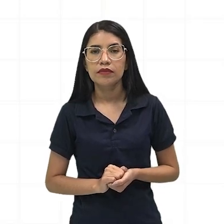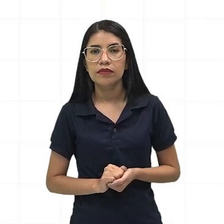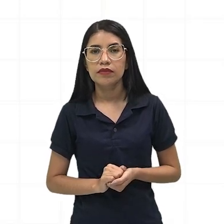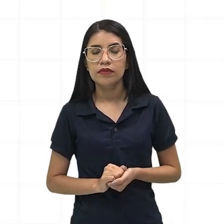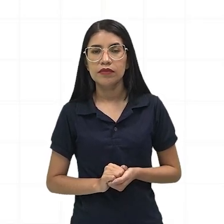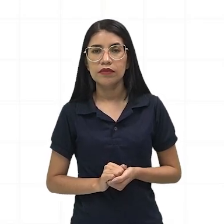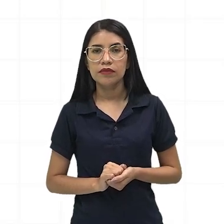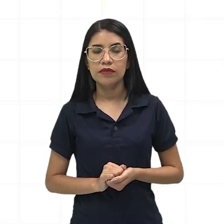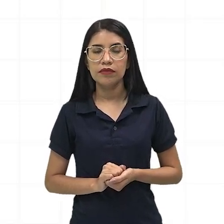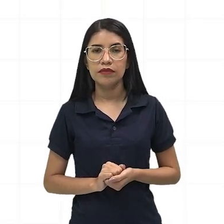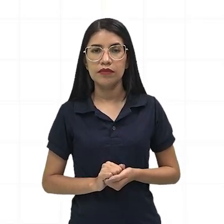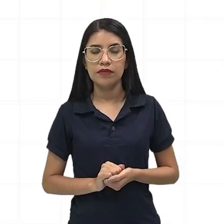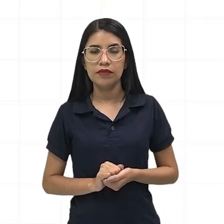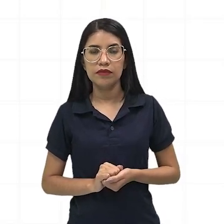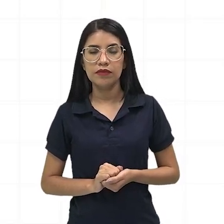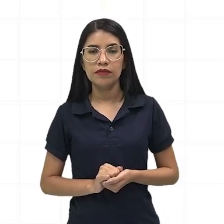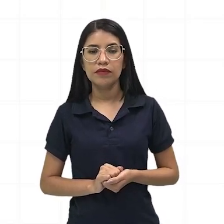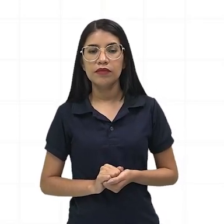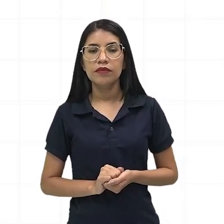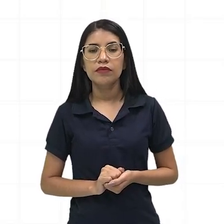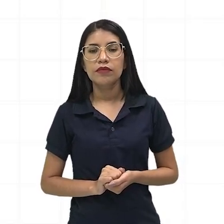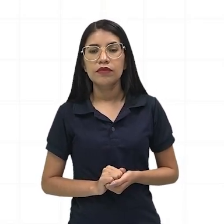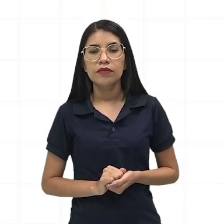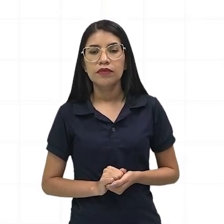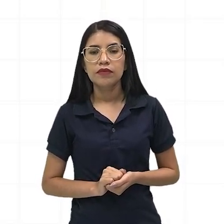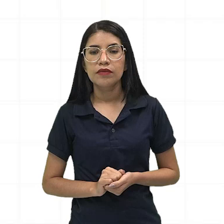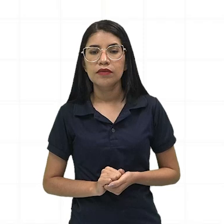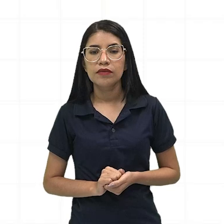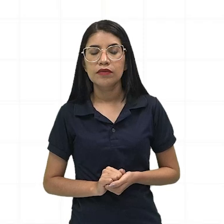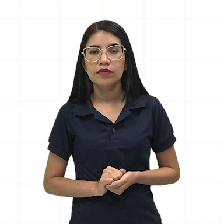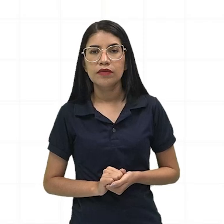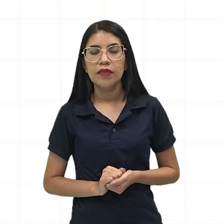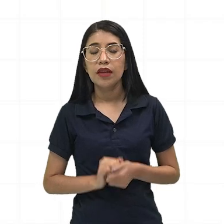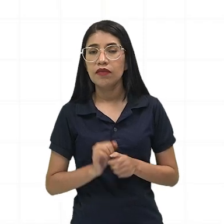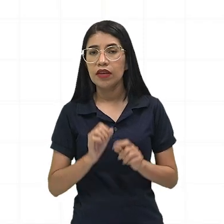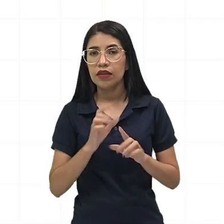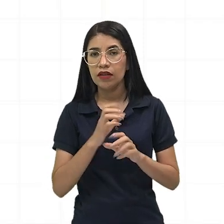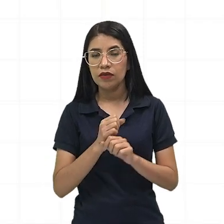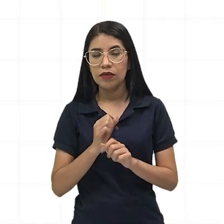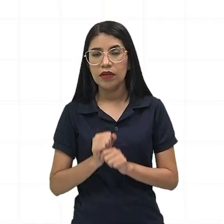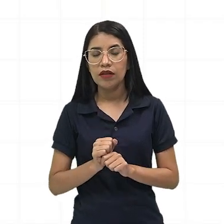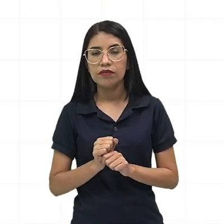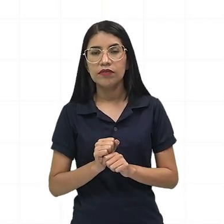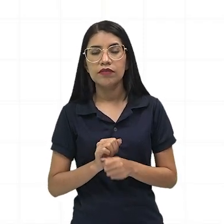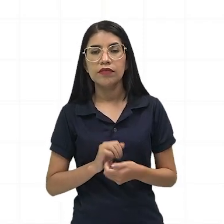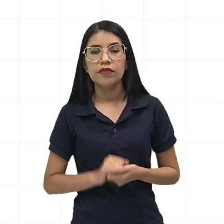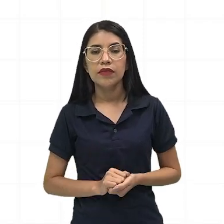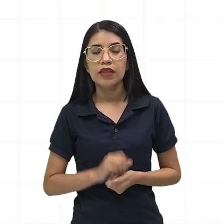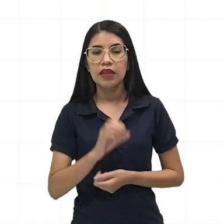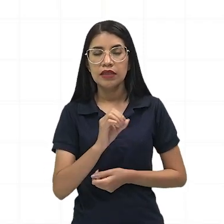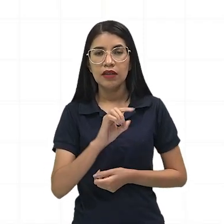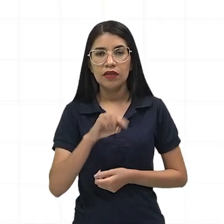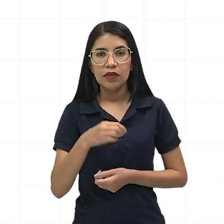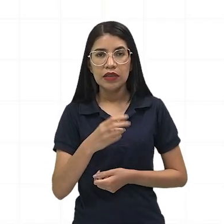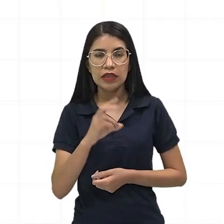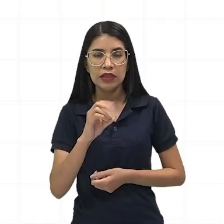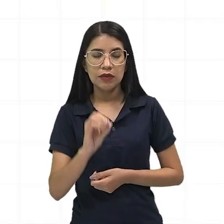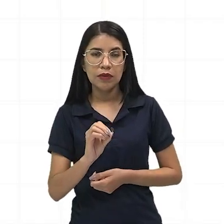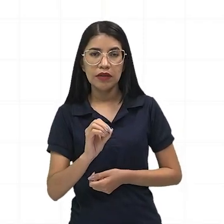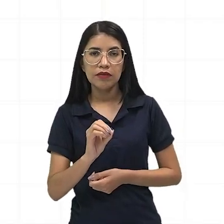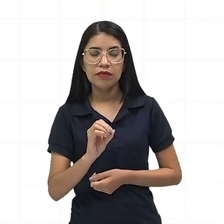paralelepípedo retângulo. Então, aqui nós podemos fazer, né, mentalmente, lembrar que 0,50, quando eu multiplico